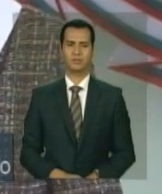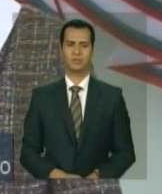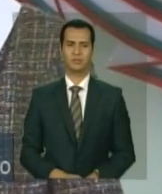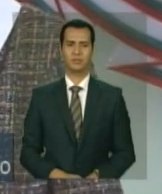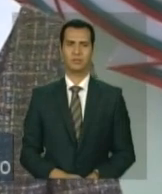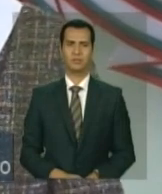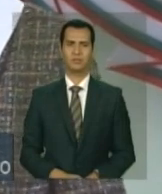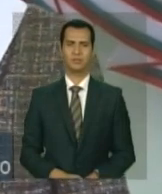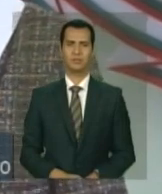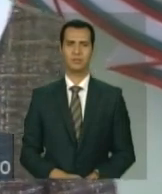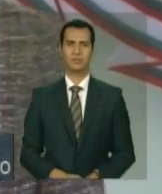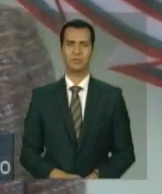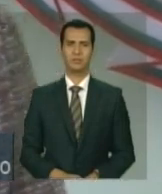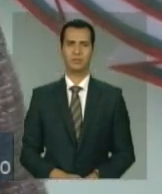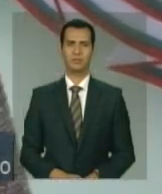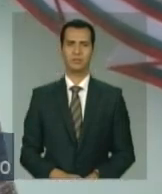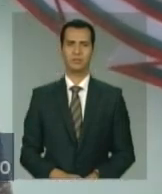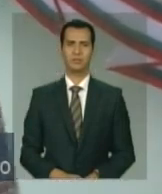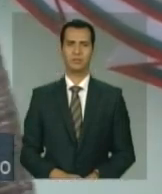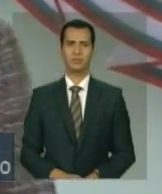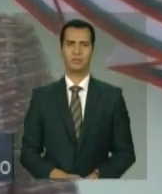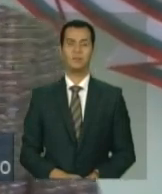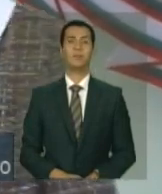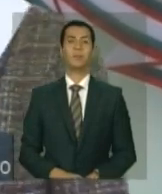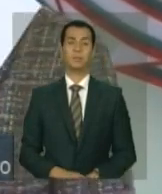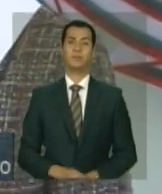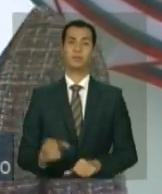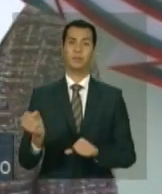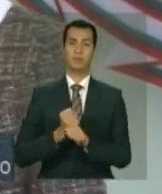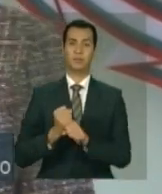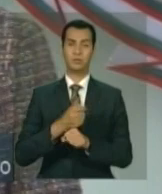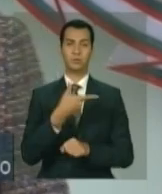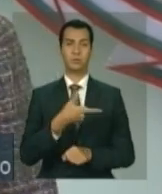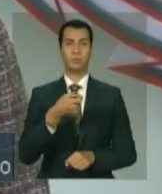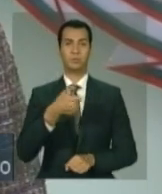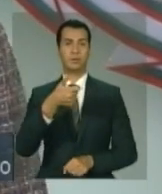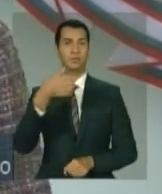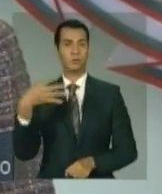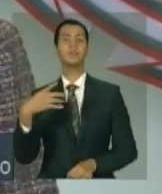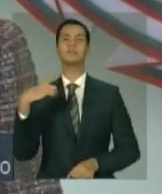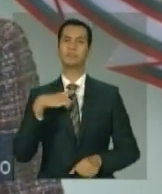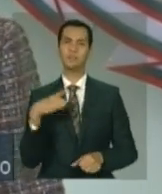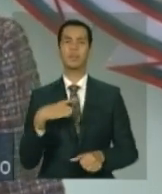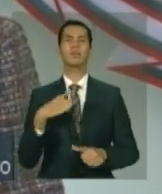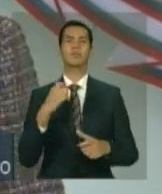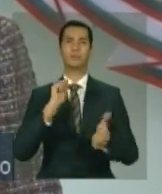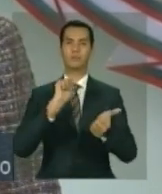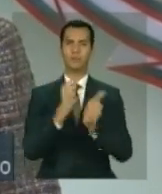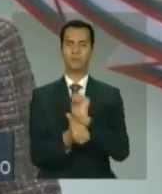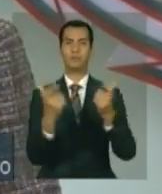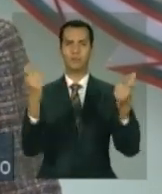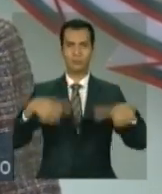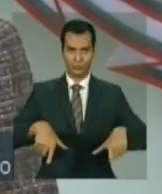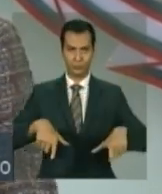Por ocasião da Copa do Mundo de 2014 e das Olimpias de 2016.